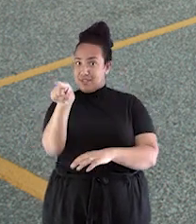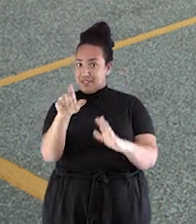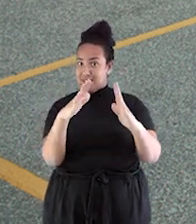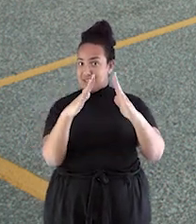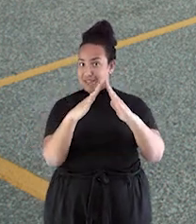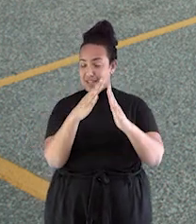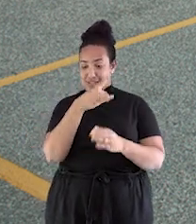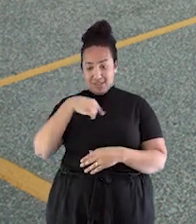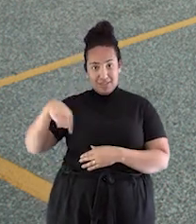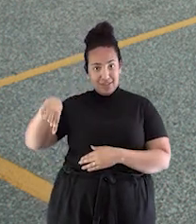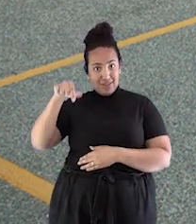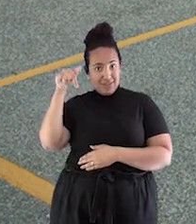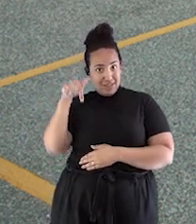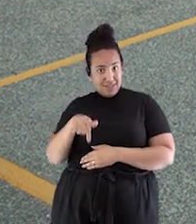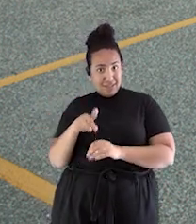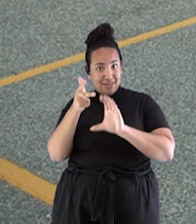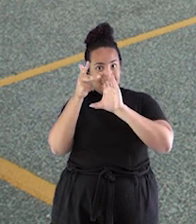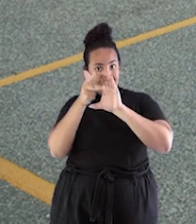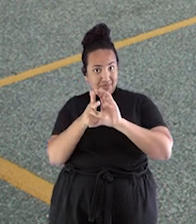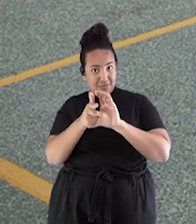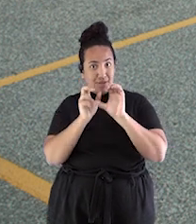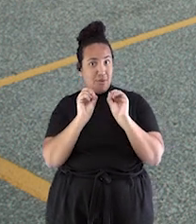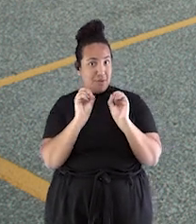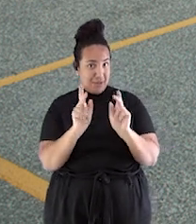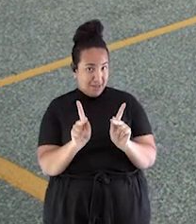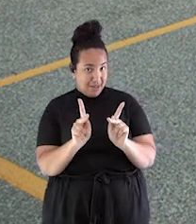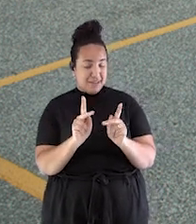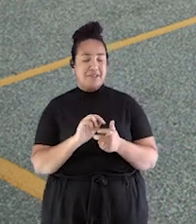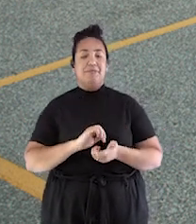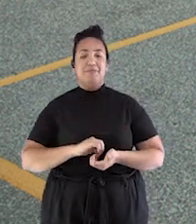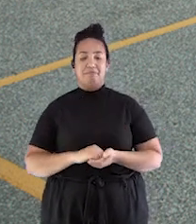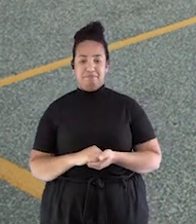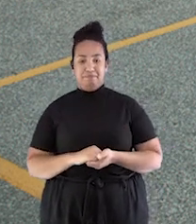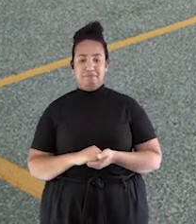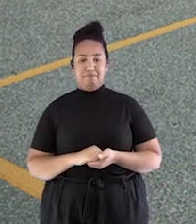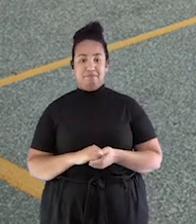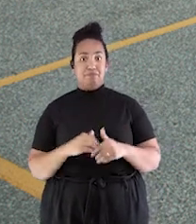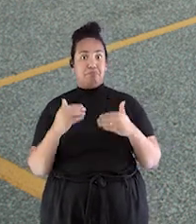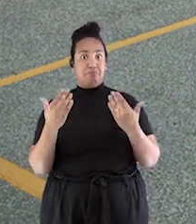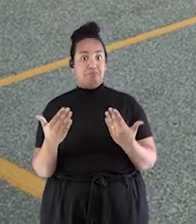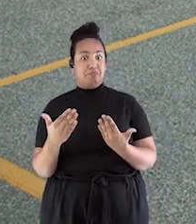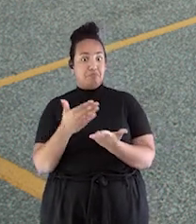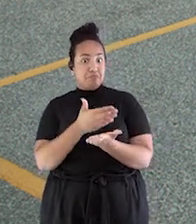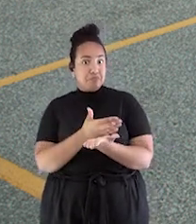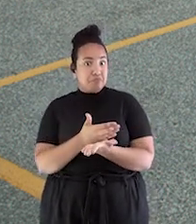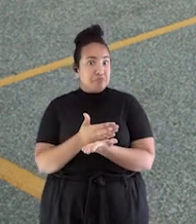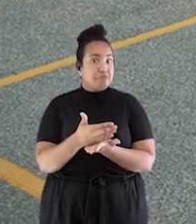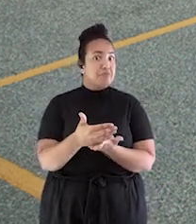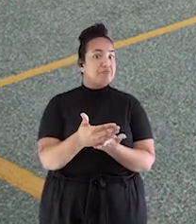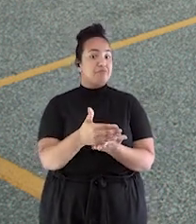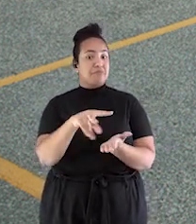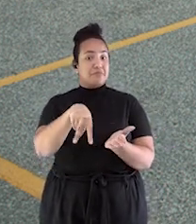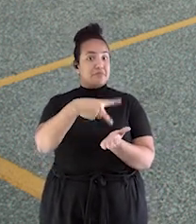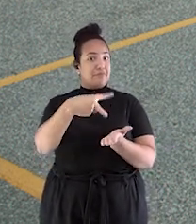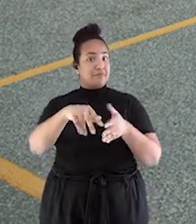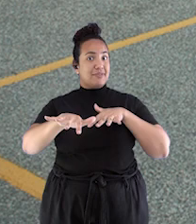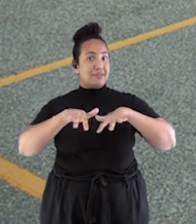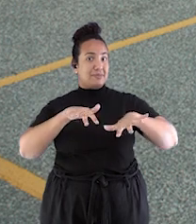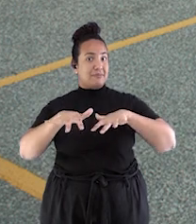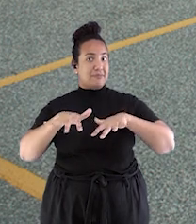e nós aqui do Dever em Casa na TV. Vamos dançar juntos. Combinado? Produção, solta a dança